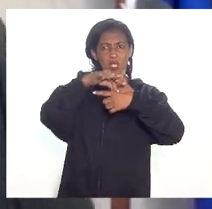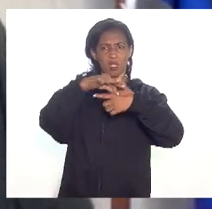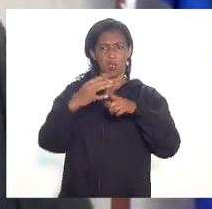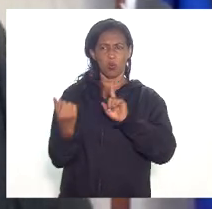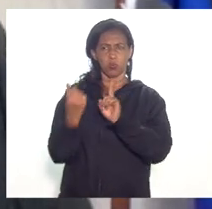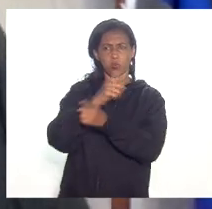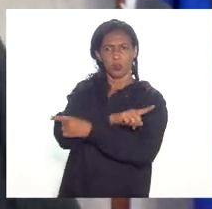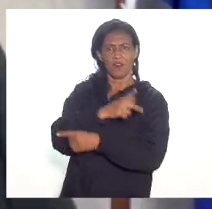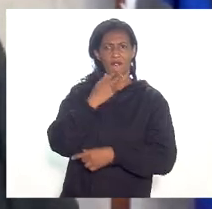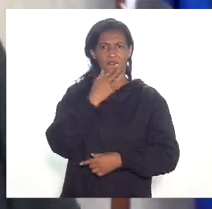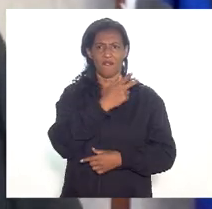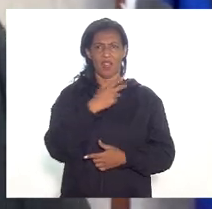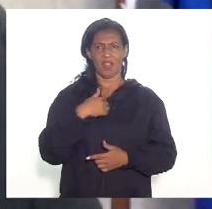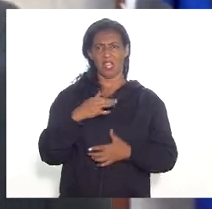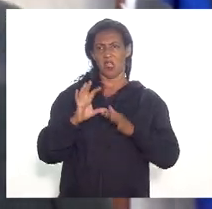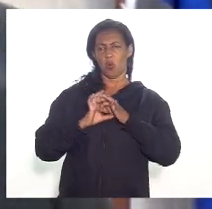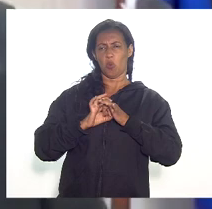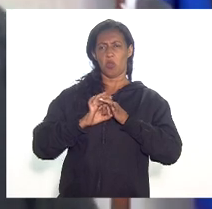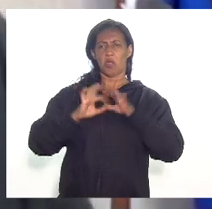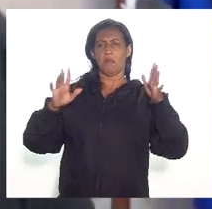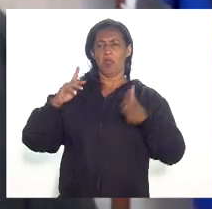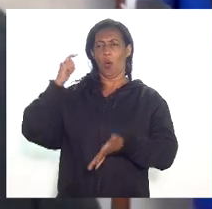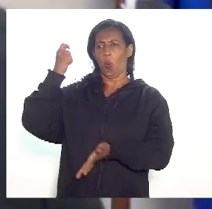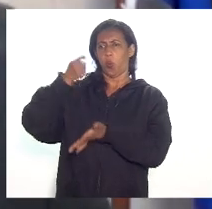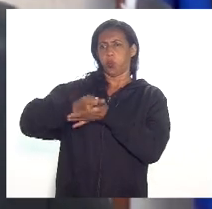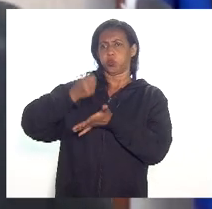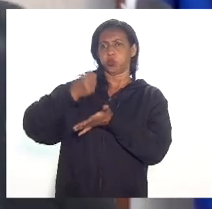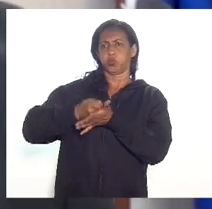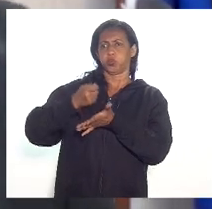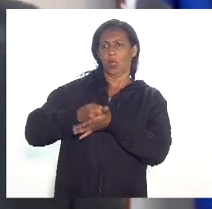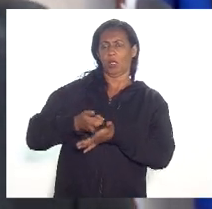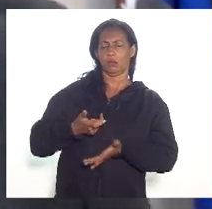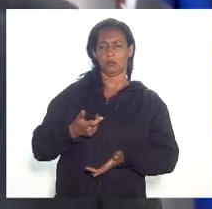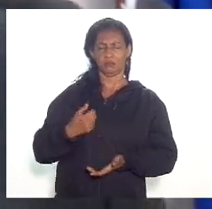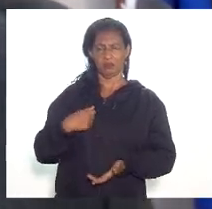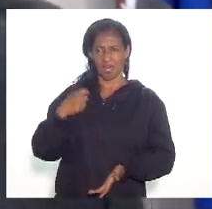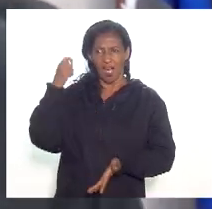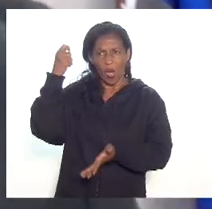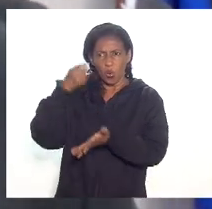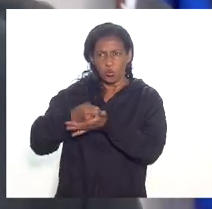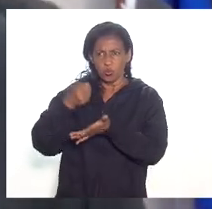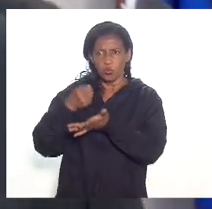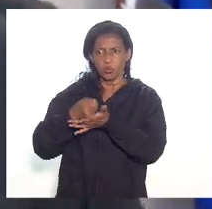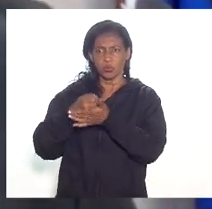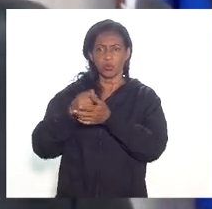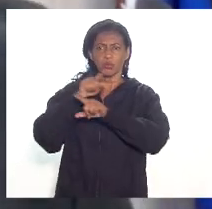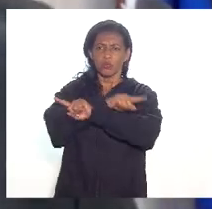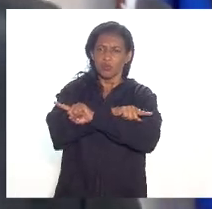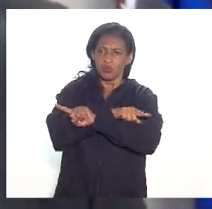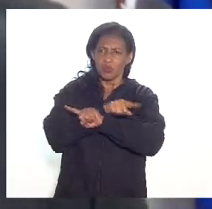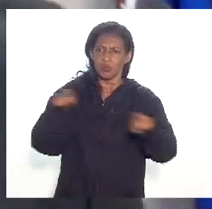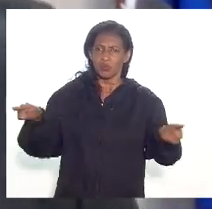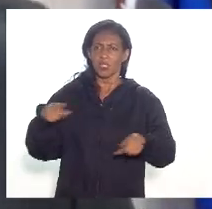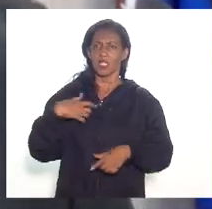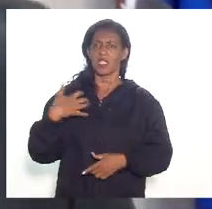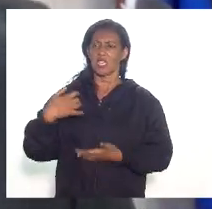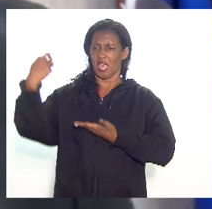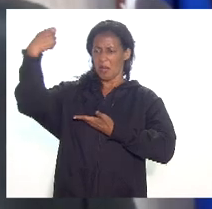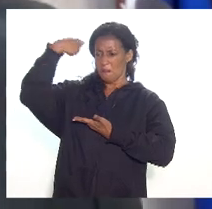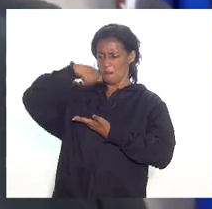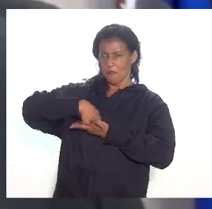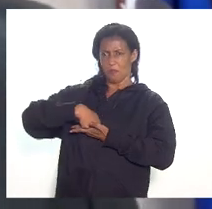dizer que é um liberal autoritário mas na verdade autoritário são vocês que querem nos impor